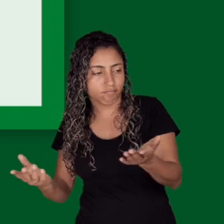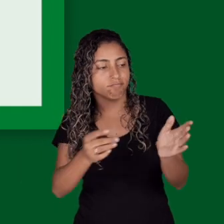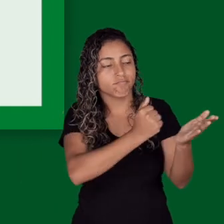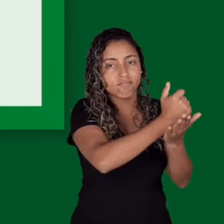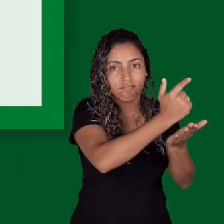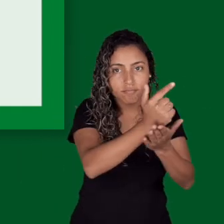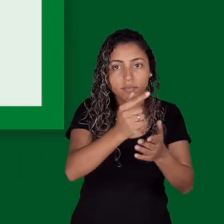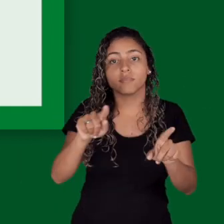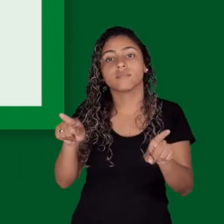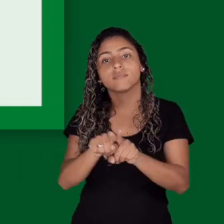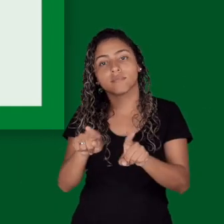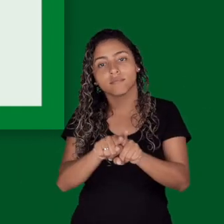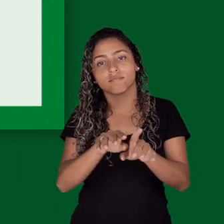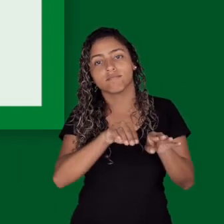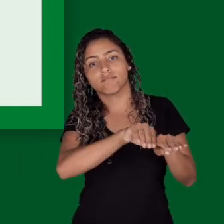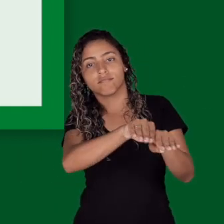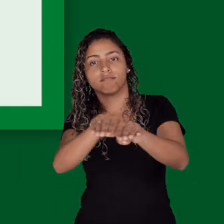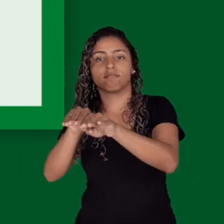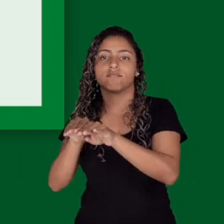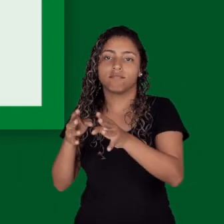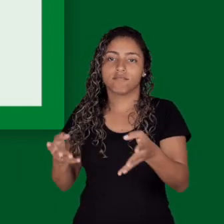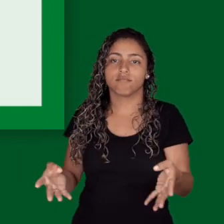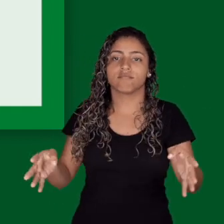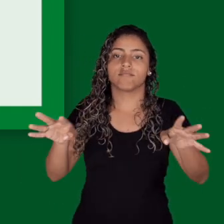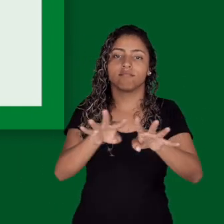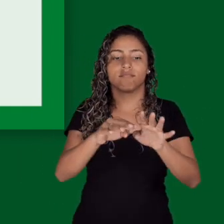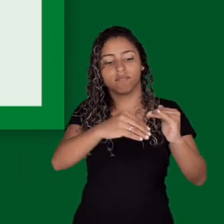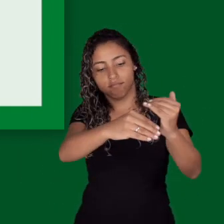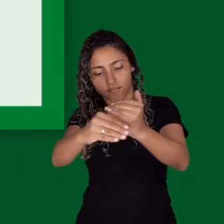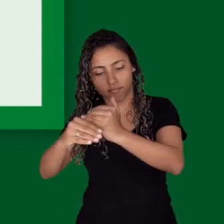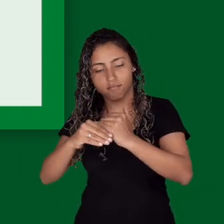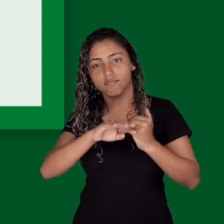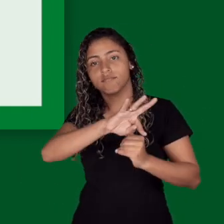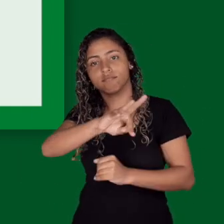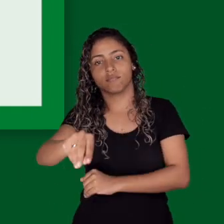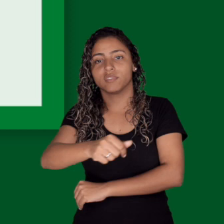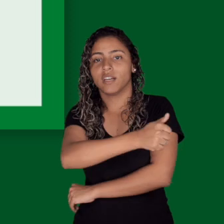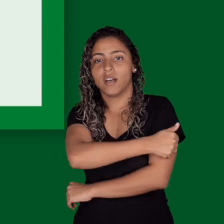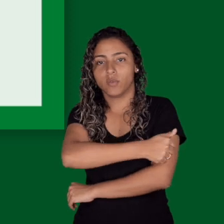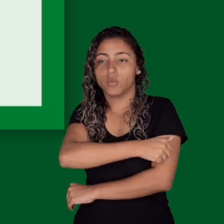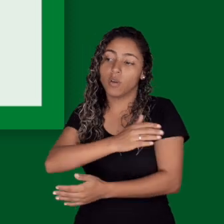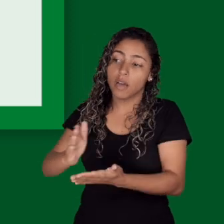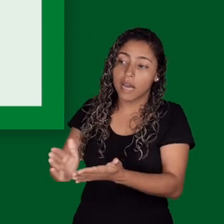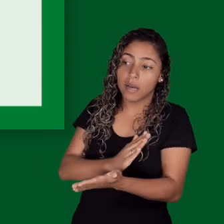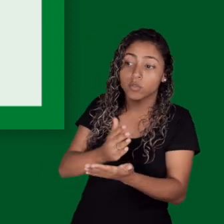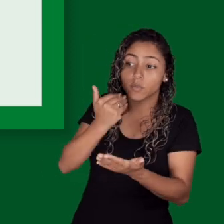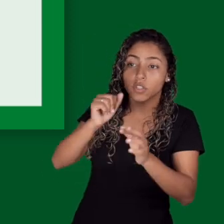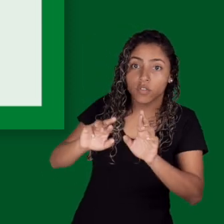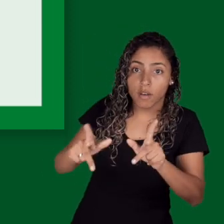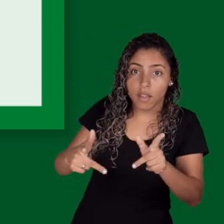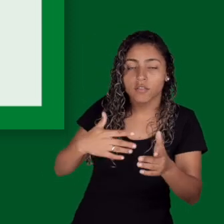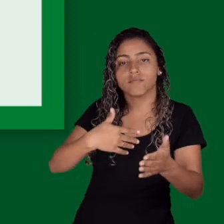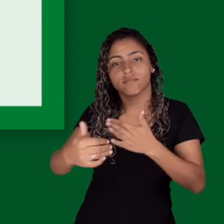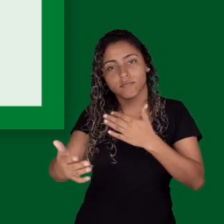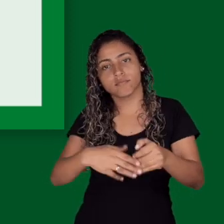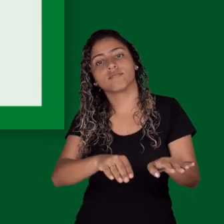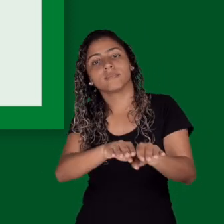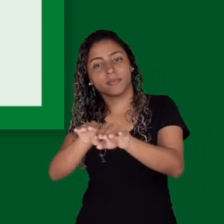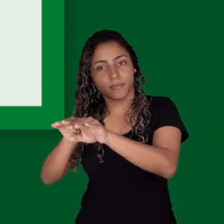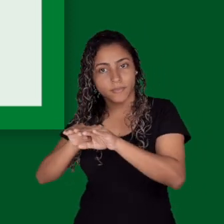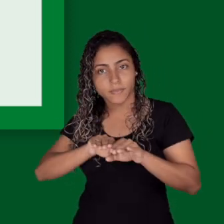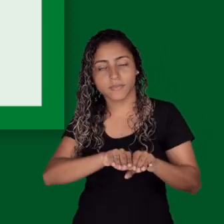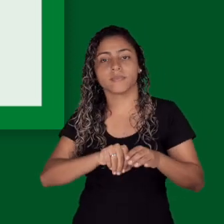escolar, promover a universalidade e a igualdade do atendimento aos alunos matriculados, inclusive aqueles com necessidades alimentares